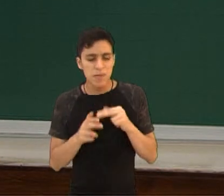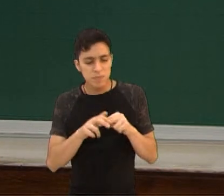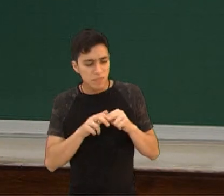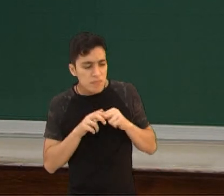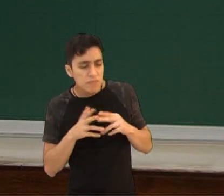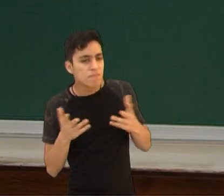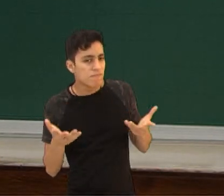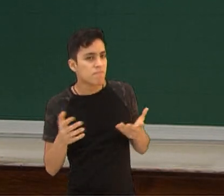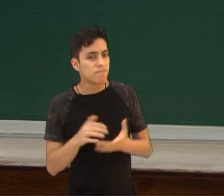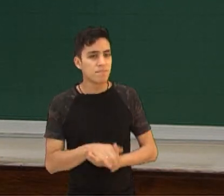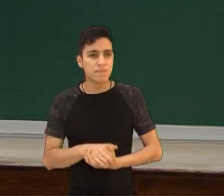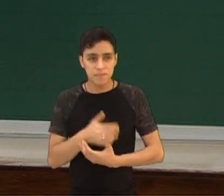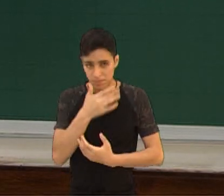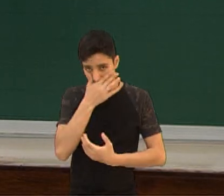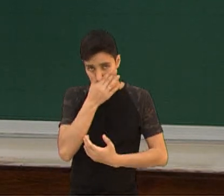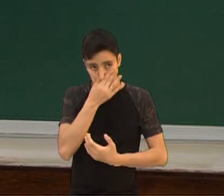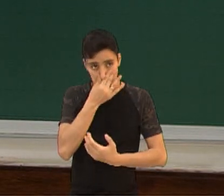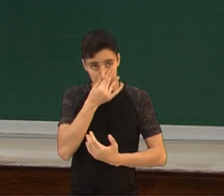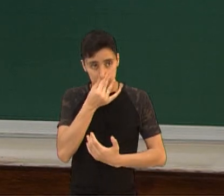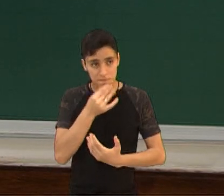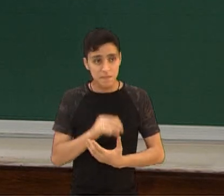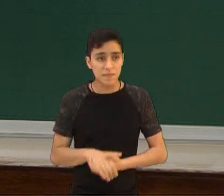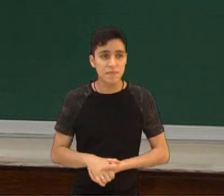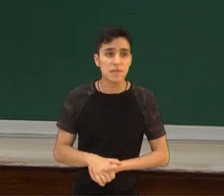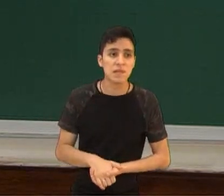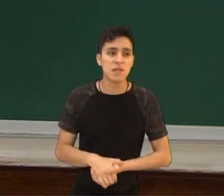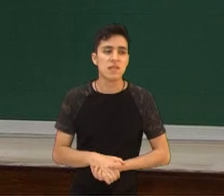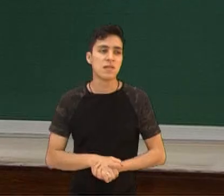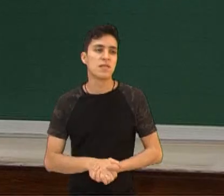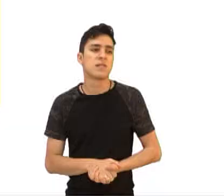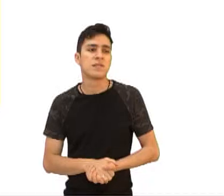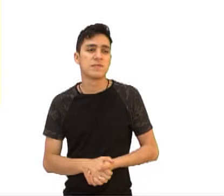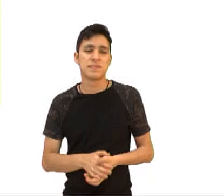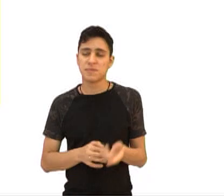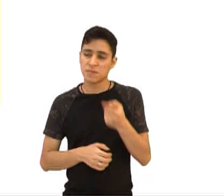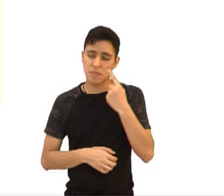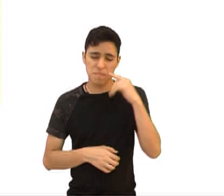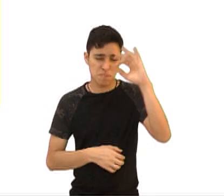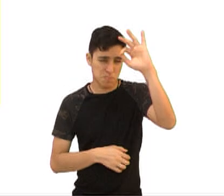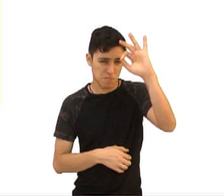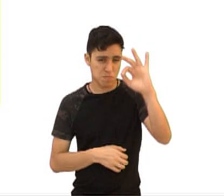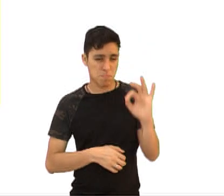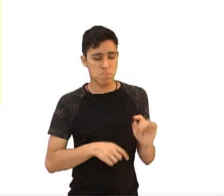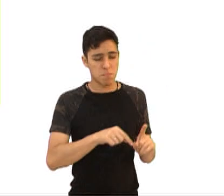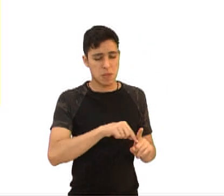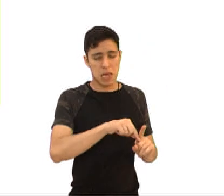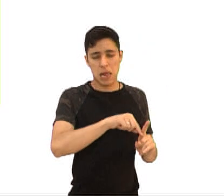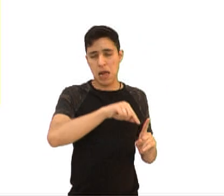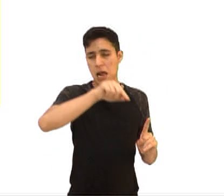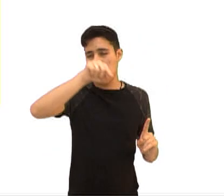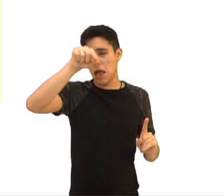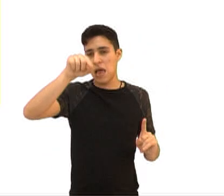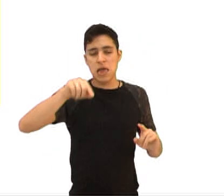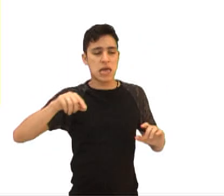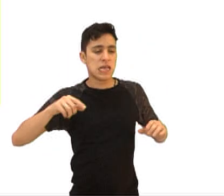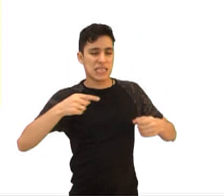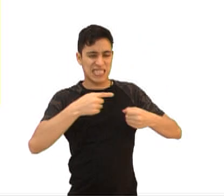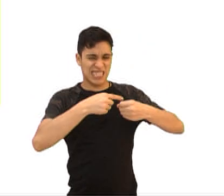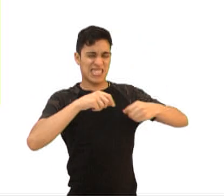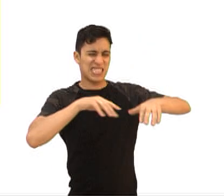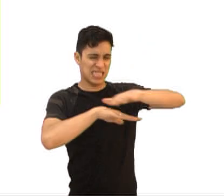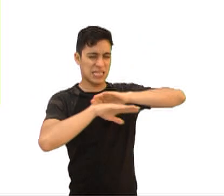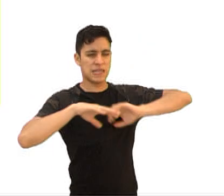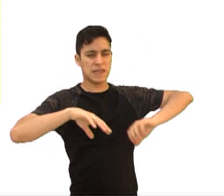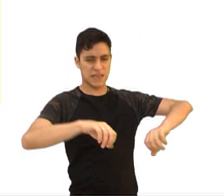muito maior, né, nas grandes cidades. Aqui tem uma taxa de urbanização aqui nesse gráfico de todos os continentes.